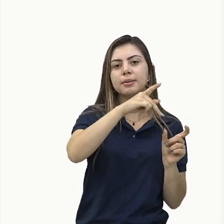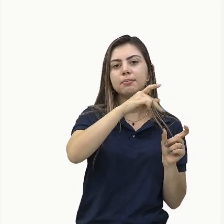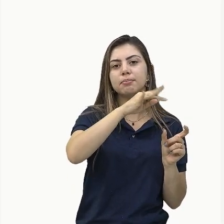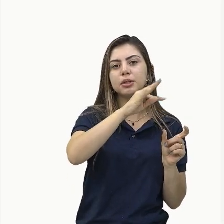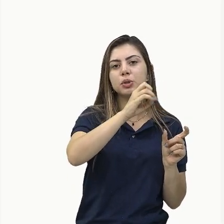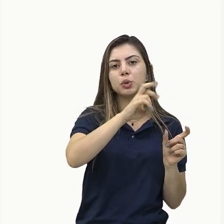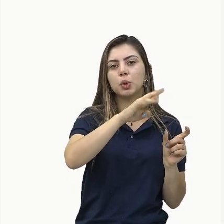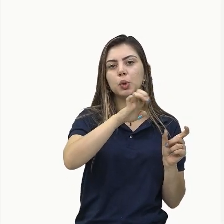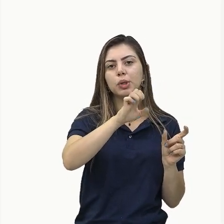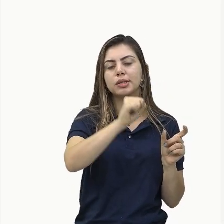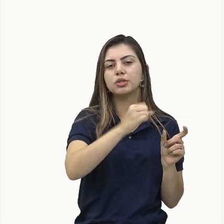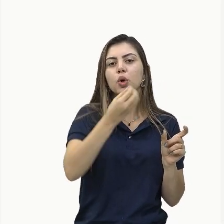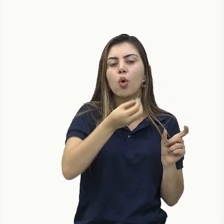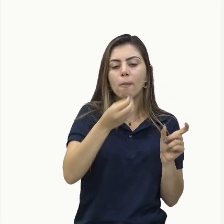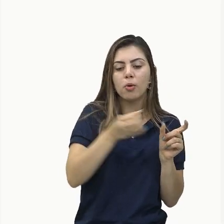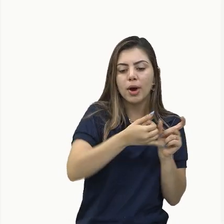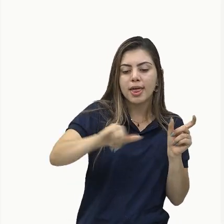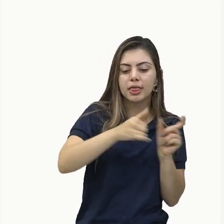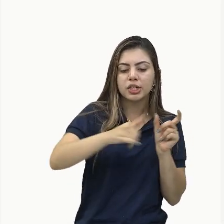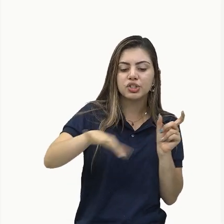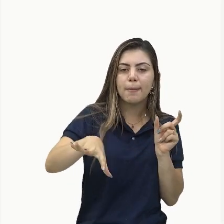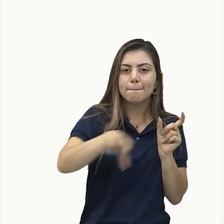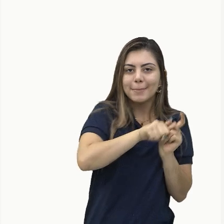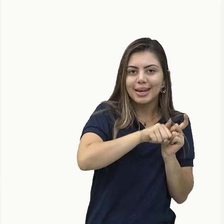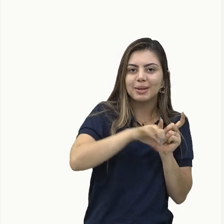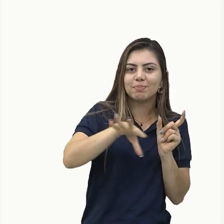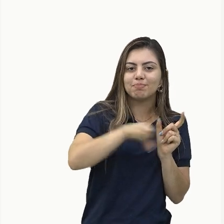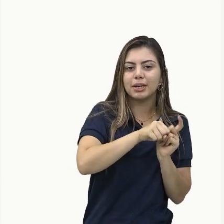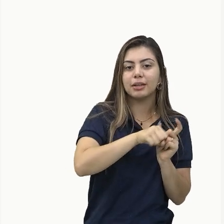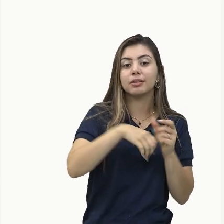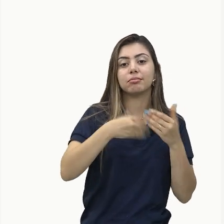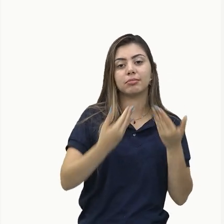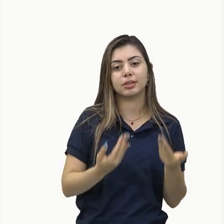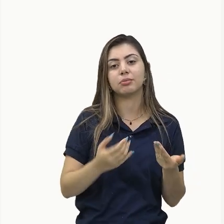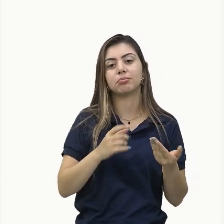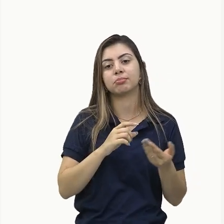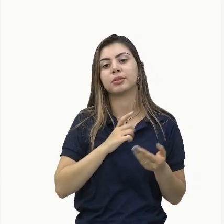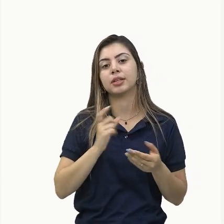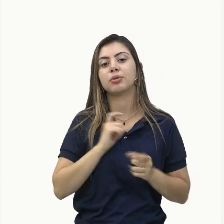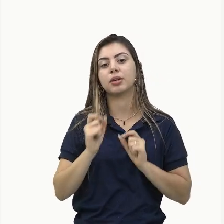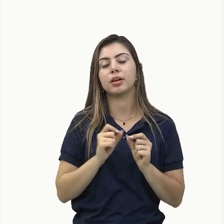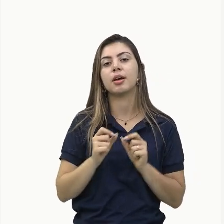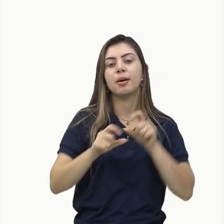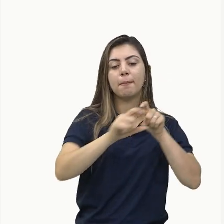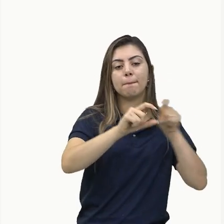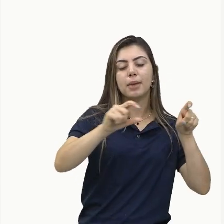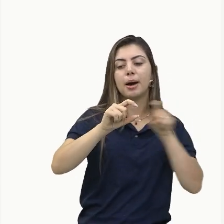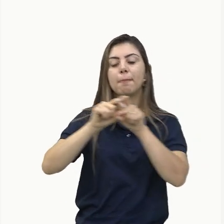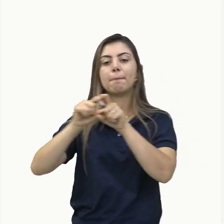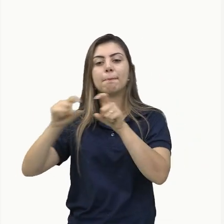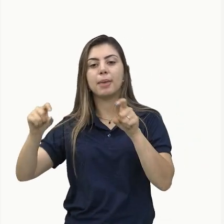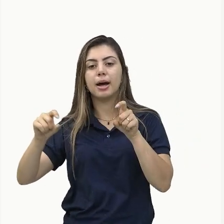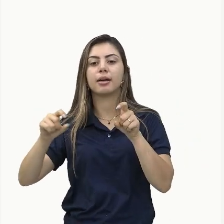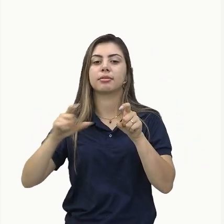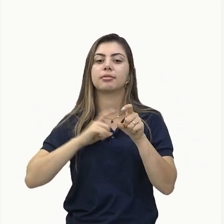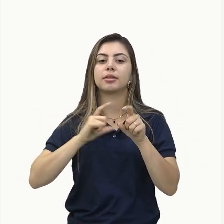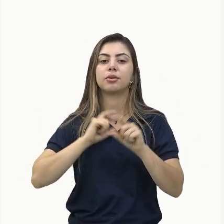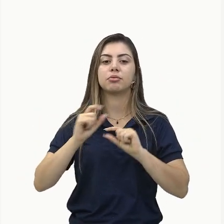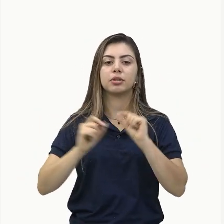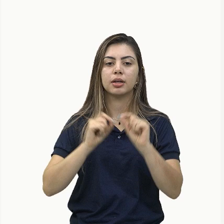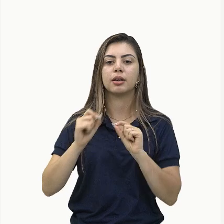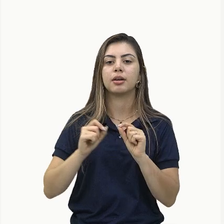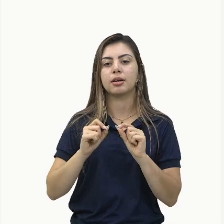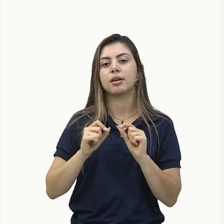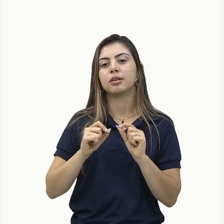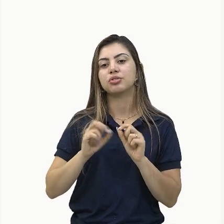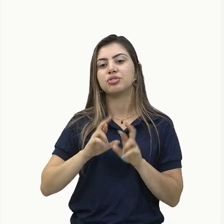contra-eletromotriz. Por isto que a equação, uma é positiva e a outra é negativa. Aí, com base nisso, nós temos